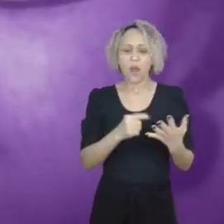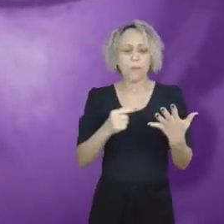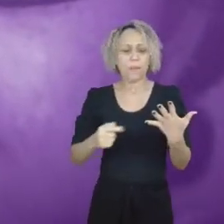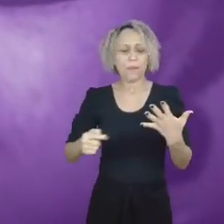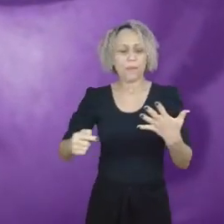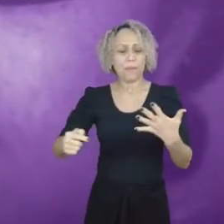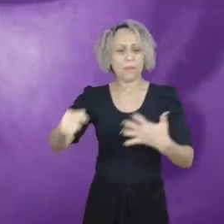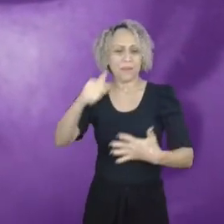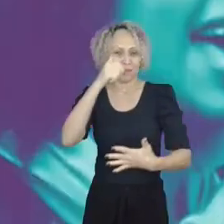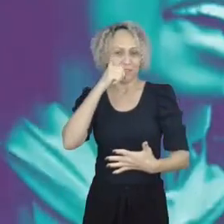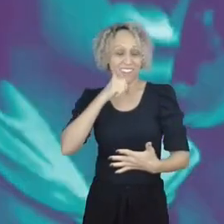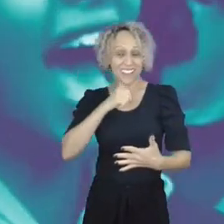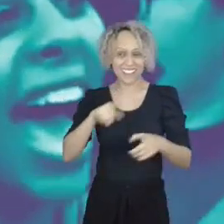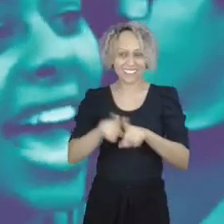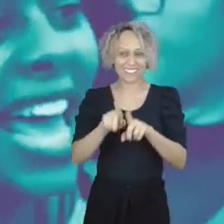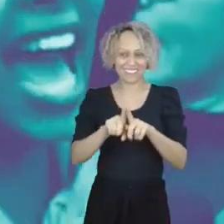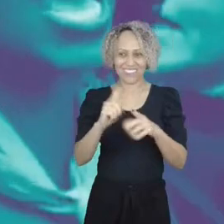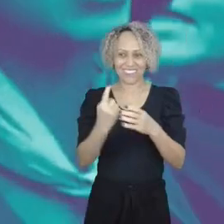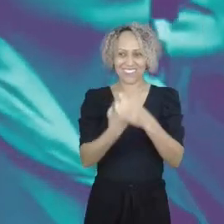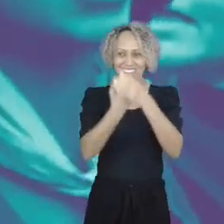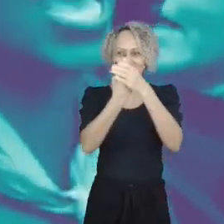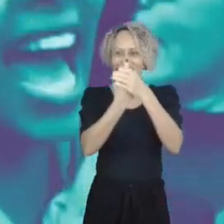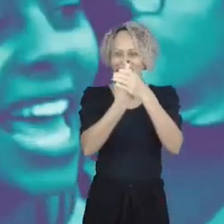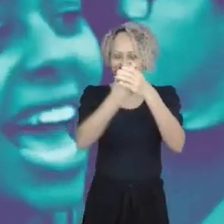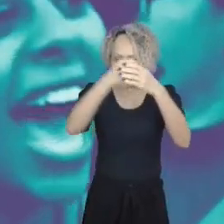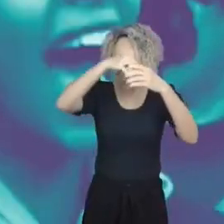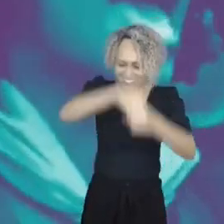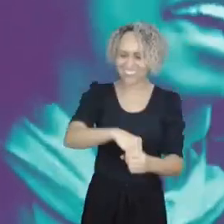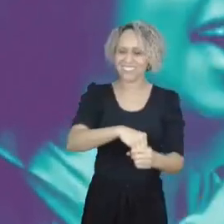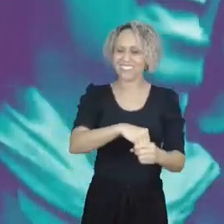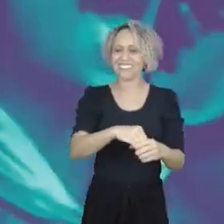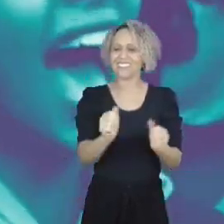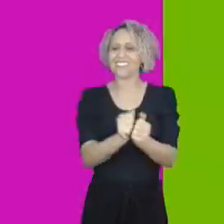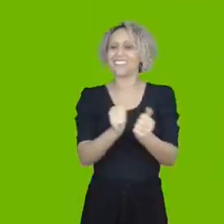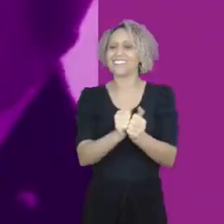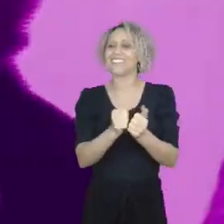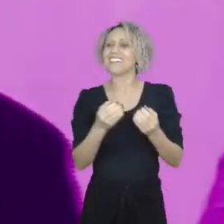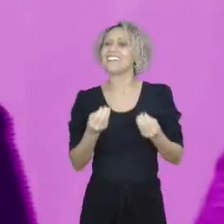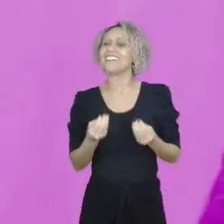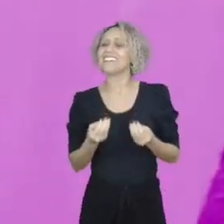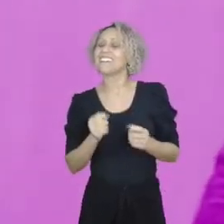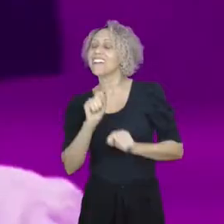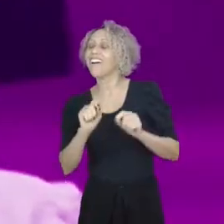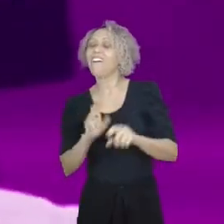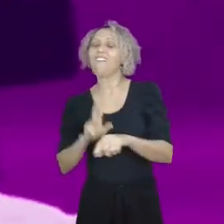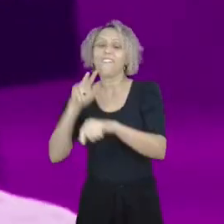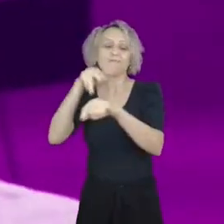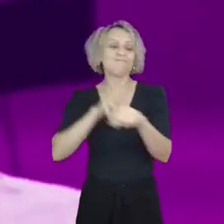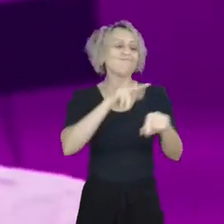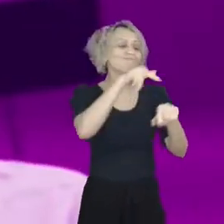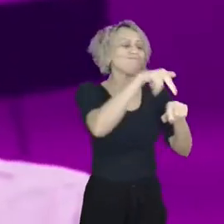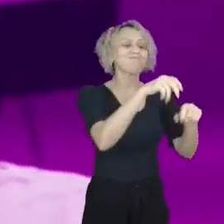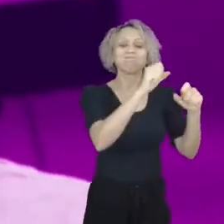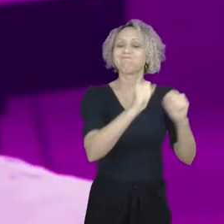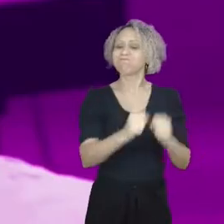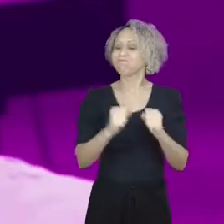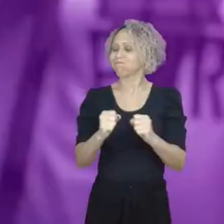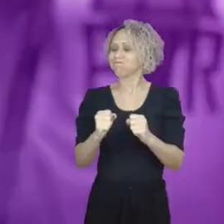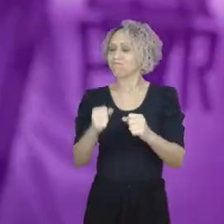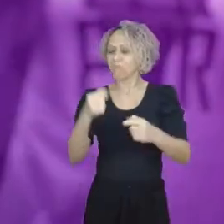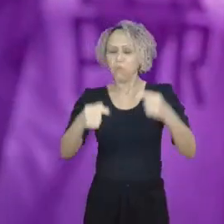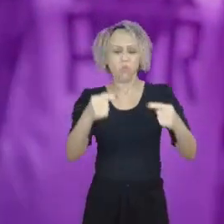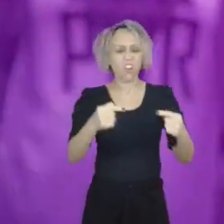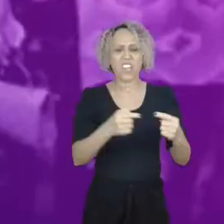Eu sou uma delas, são elas por elas, ocupando os espaços de